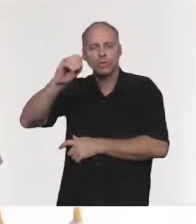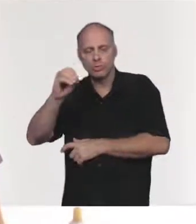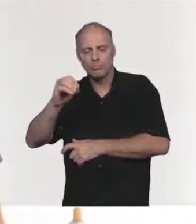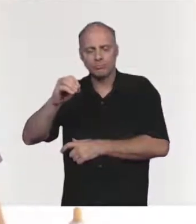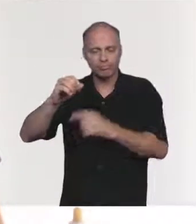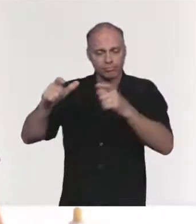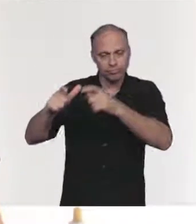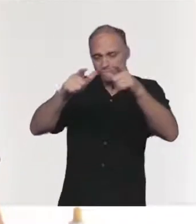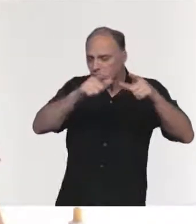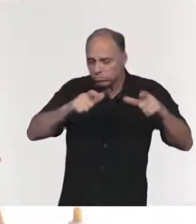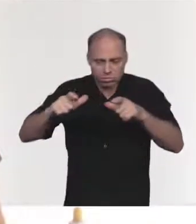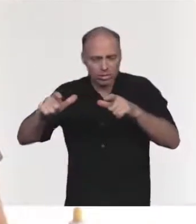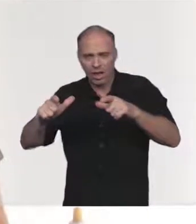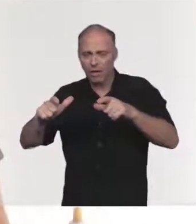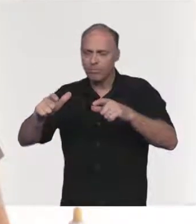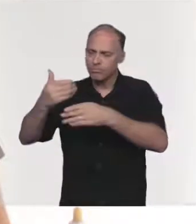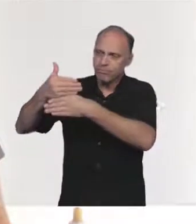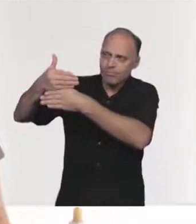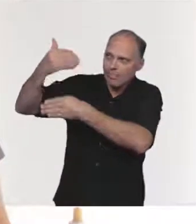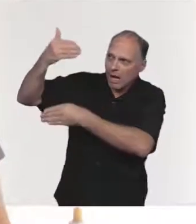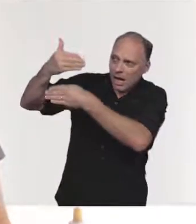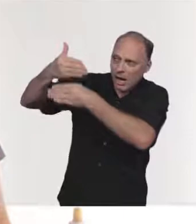mais